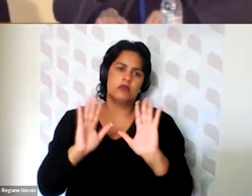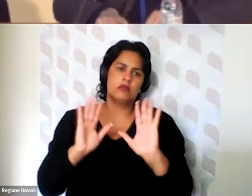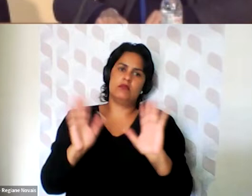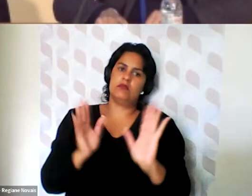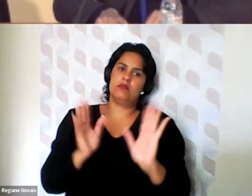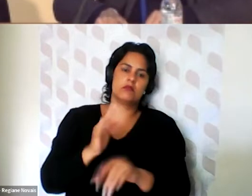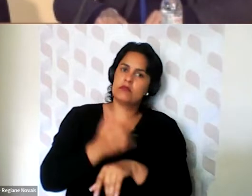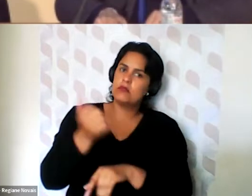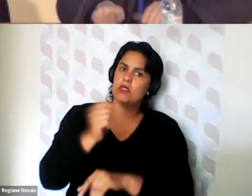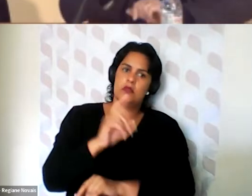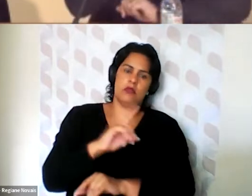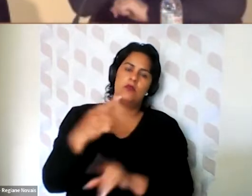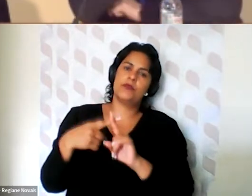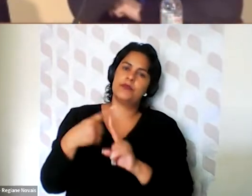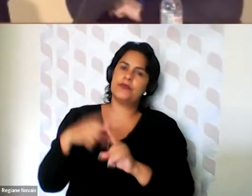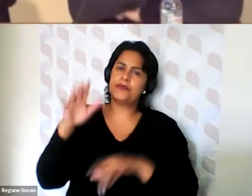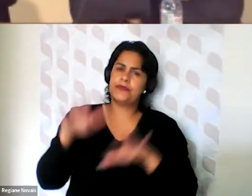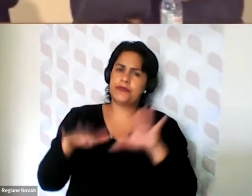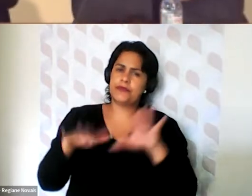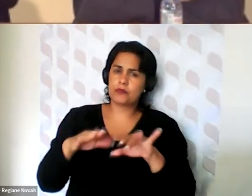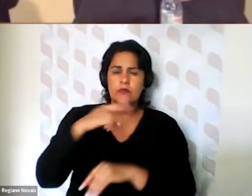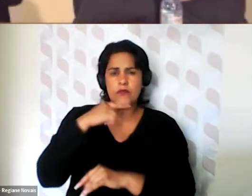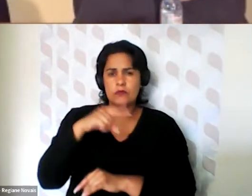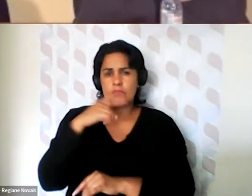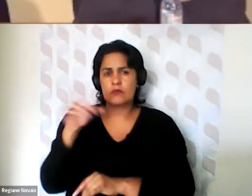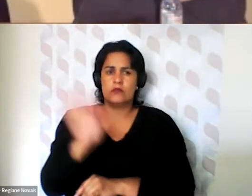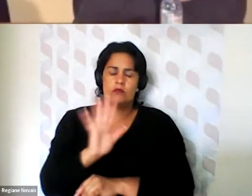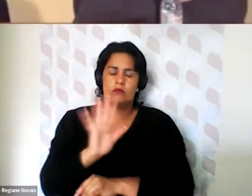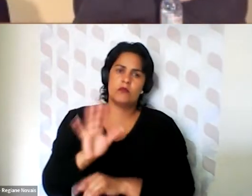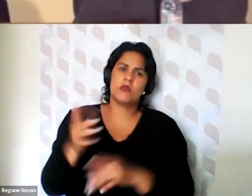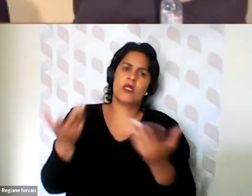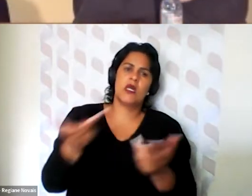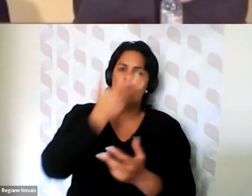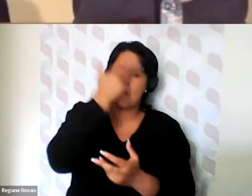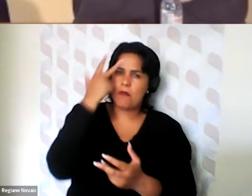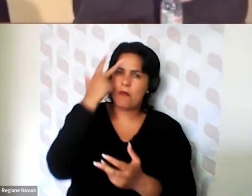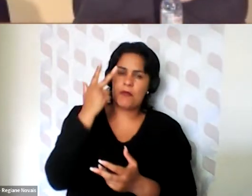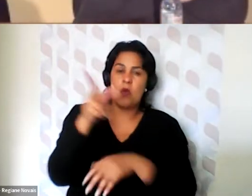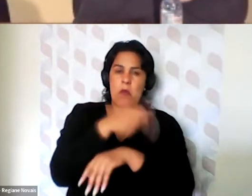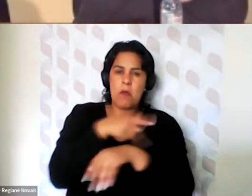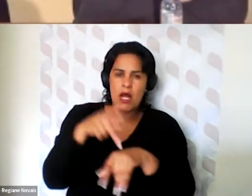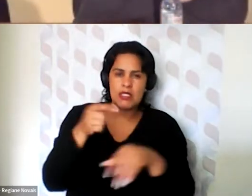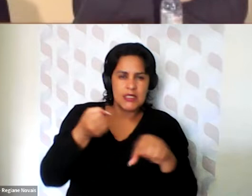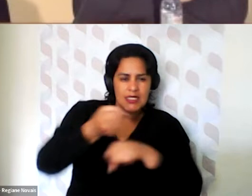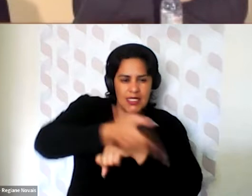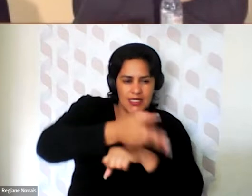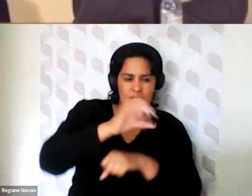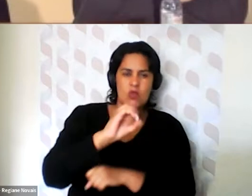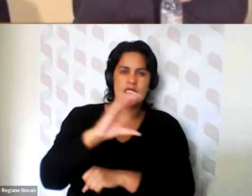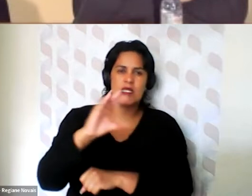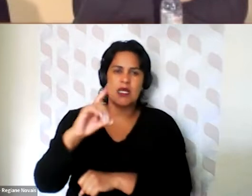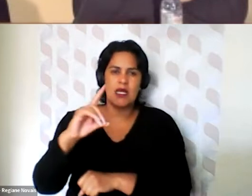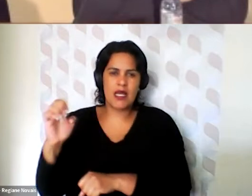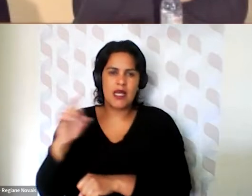você isolar o fator OCDE de outras causas, algumas das quais resultam do próprio processo de